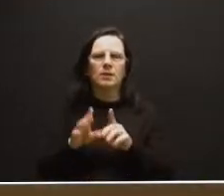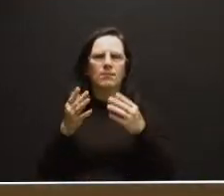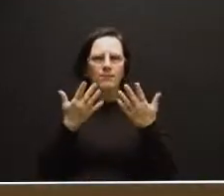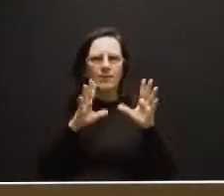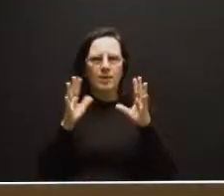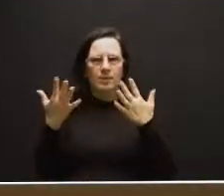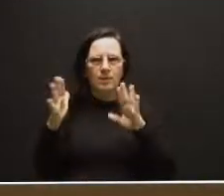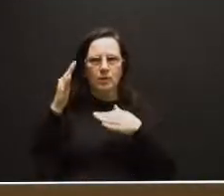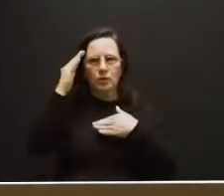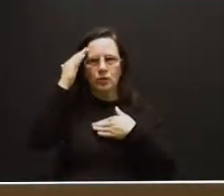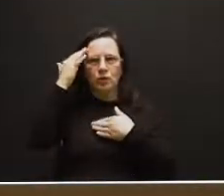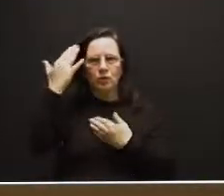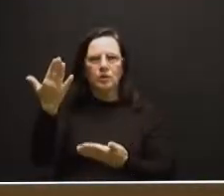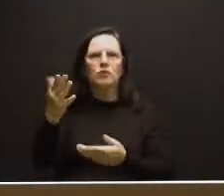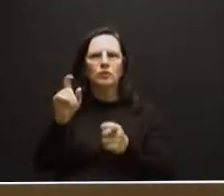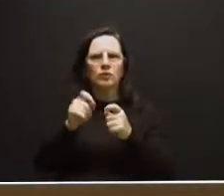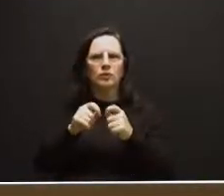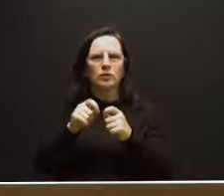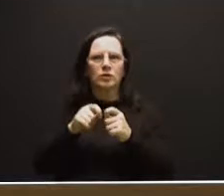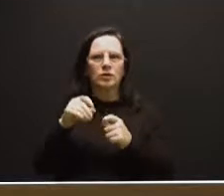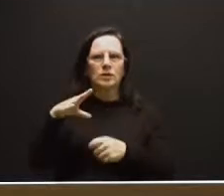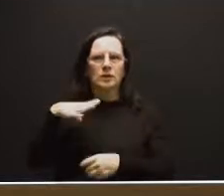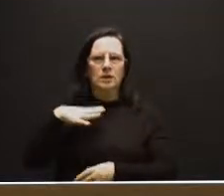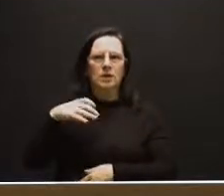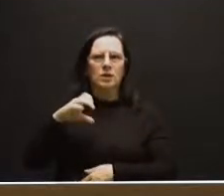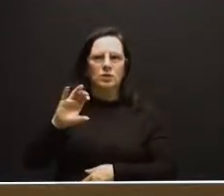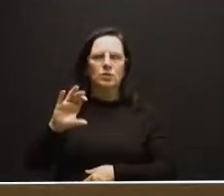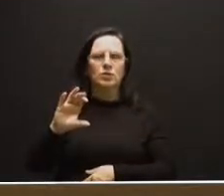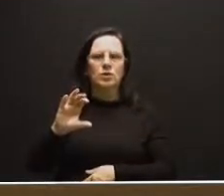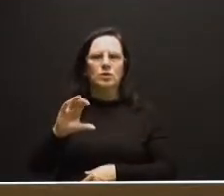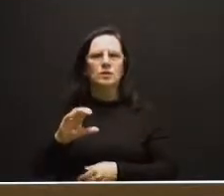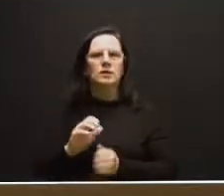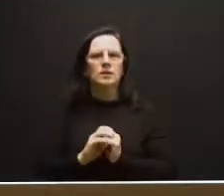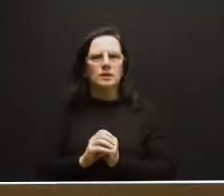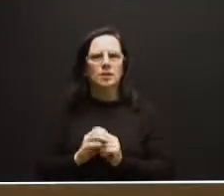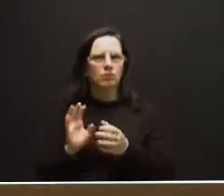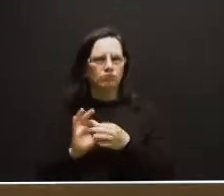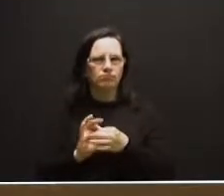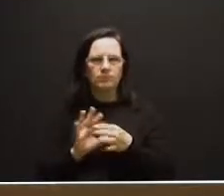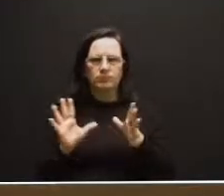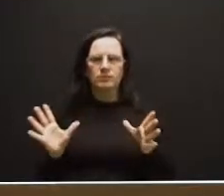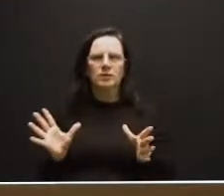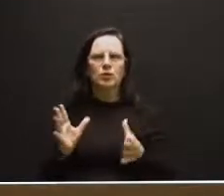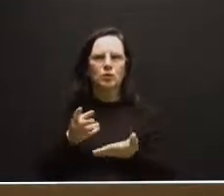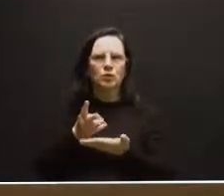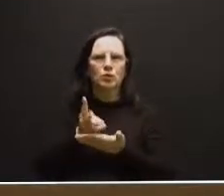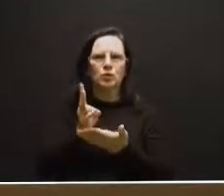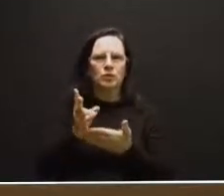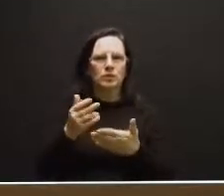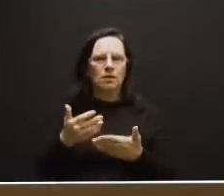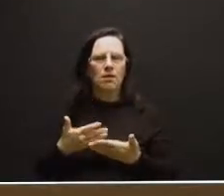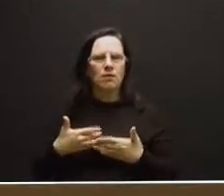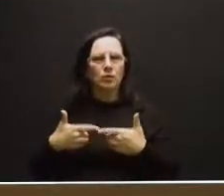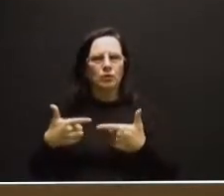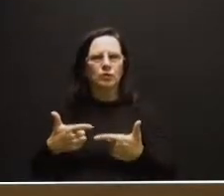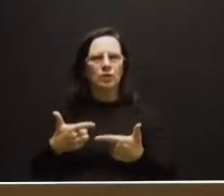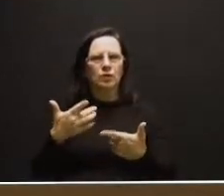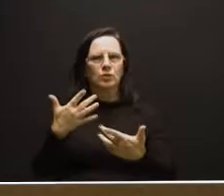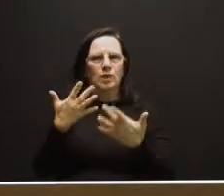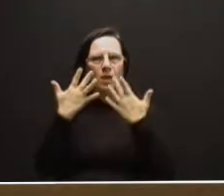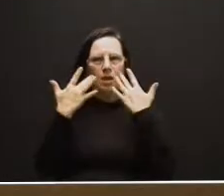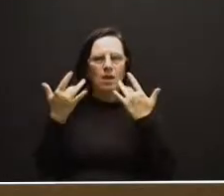e muito obrigado porque pelo que já é nosso no nosso município estamos sempre aqui a sua disposição para continuar lutando pela arte em nossa